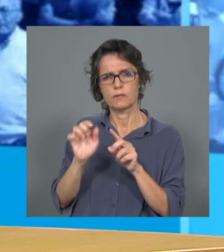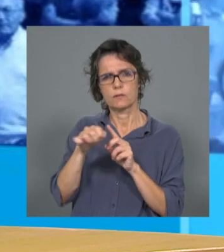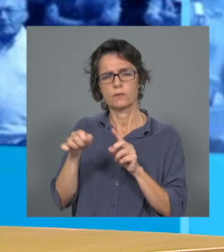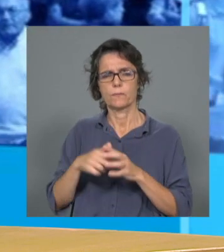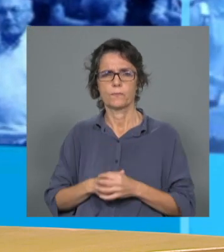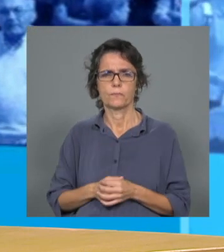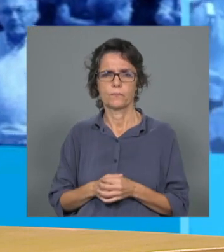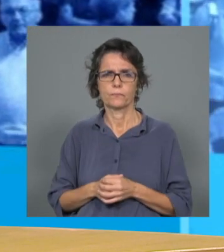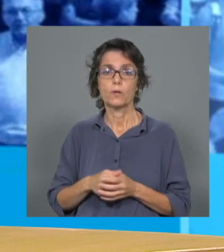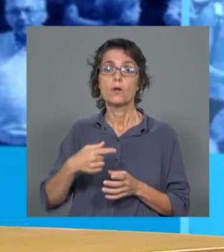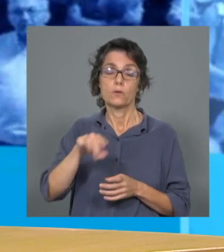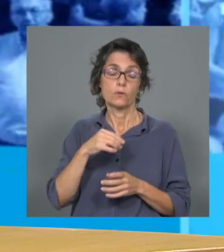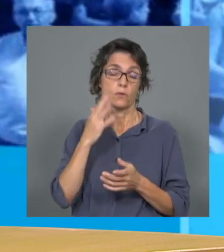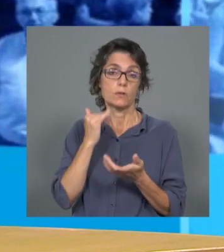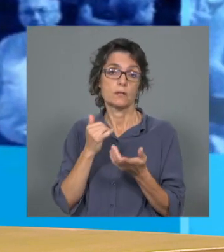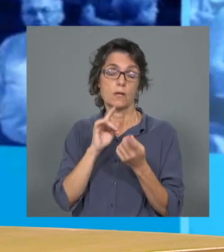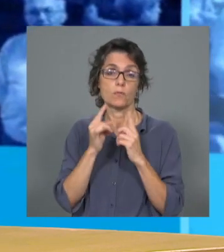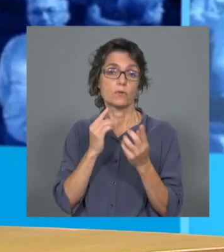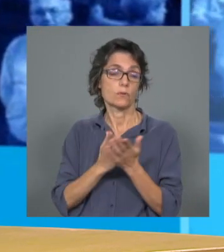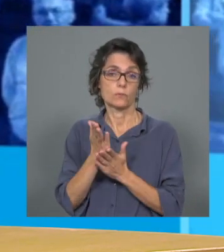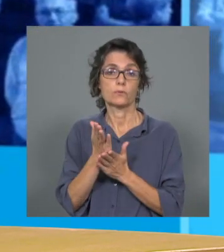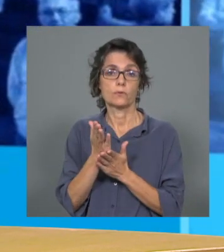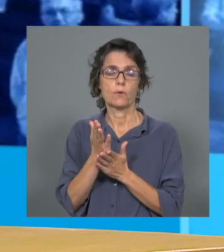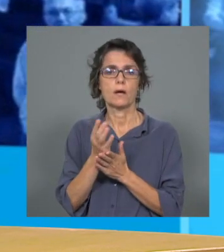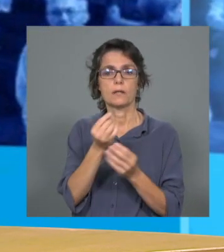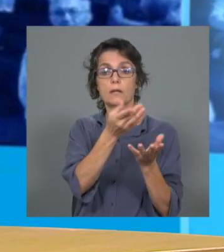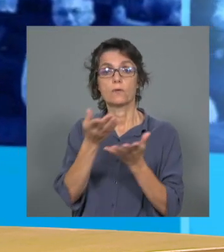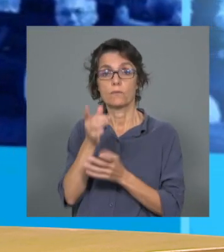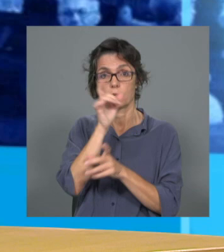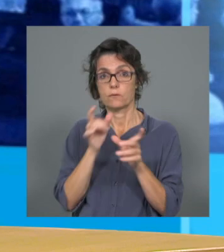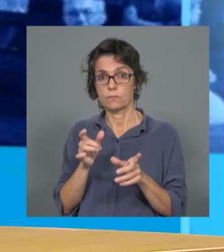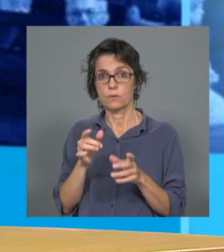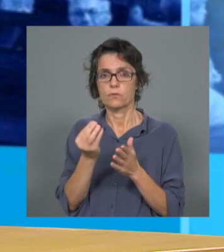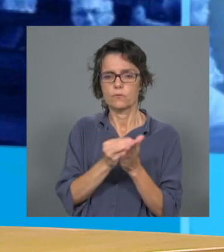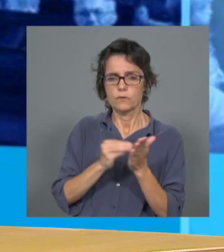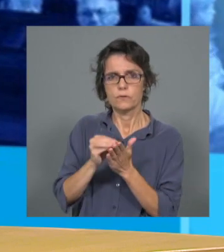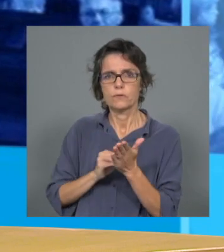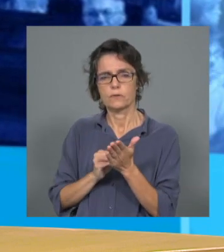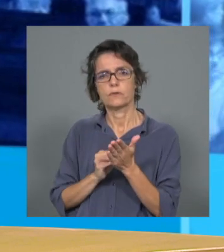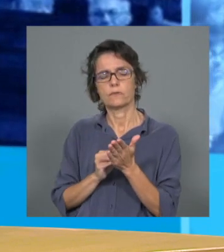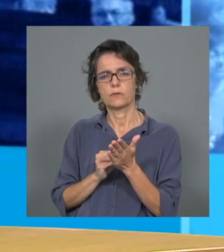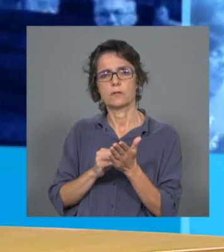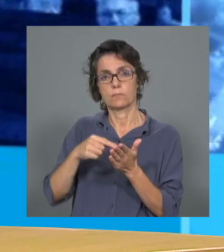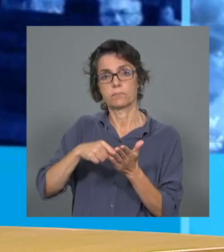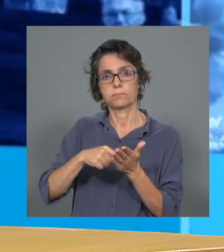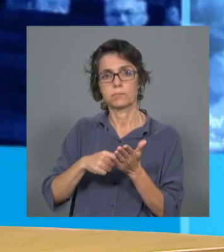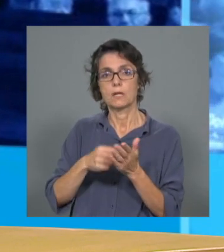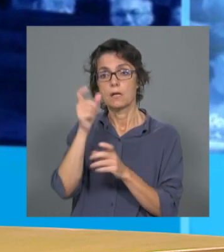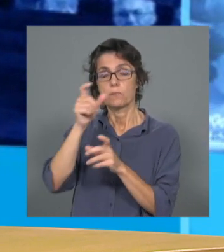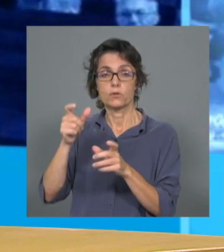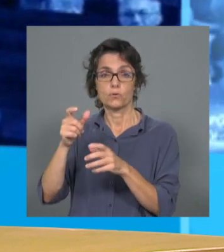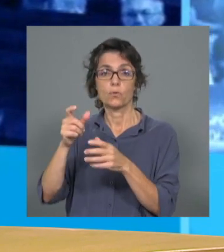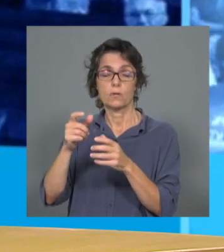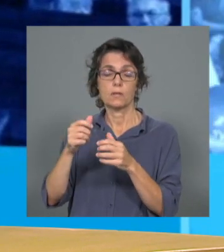até para honrar o nosso passado, não é? Convidando cada vez mais pessoas a escreverem no jornal Voz da Fátima, pessoas de fora do